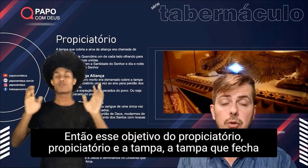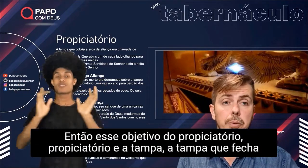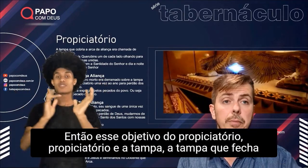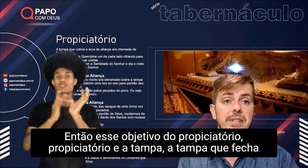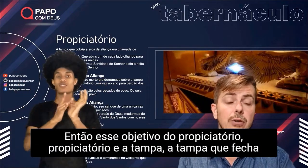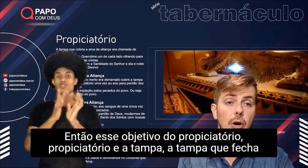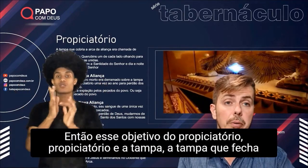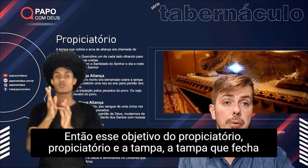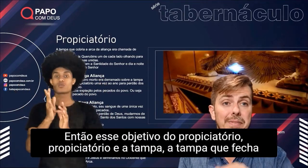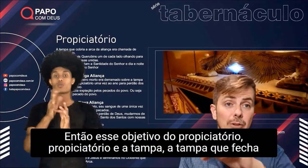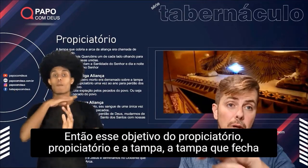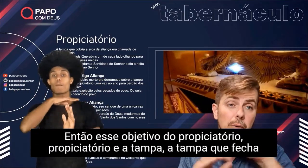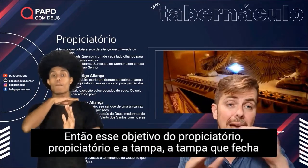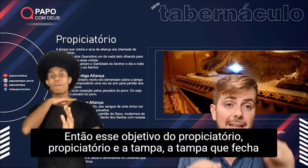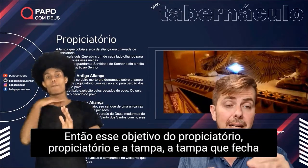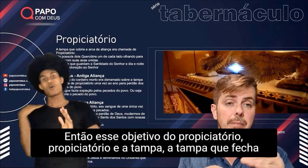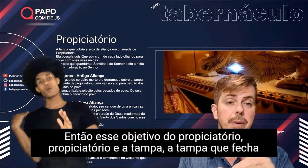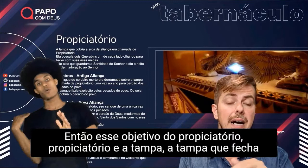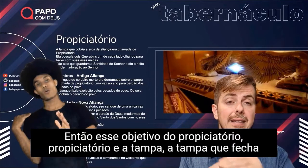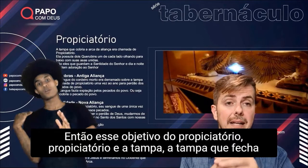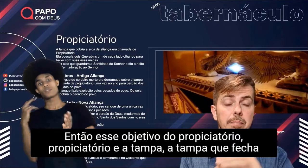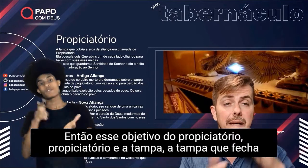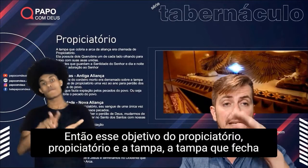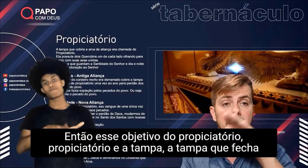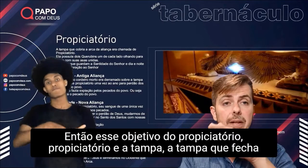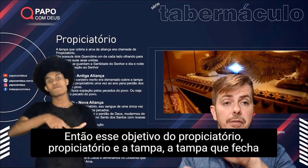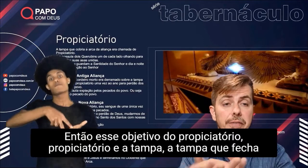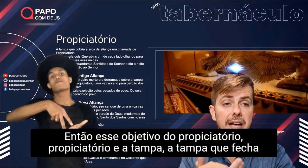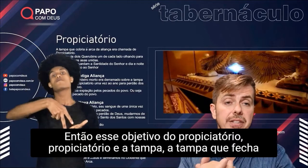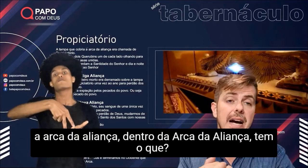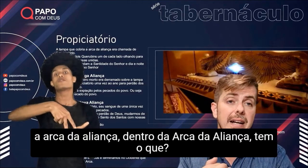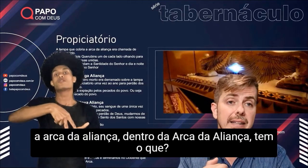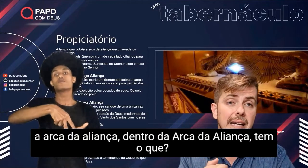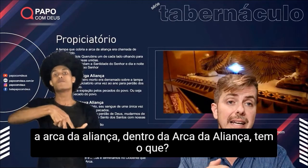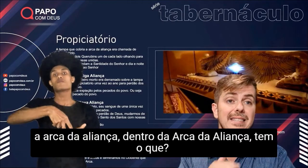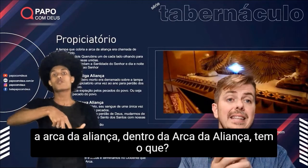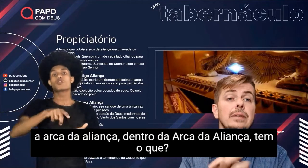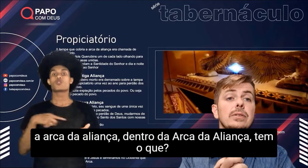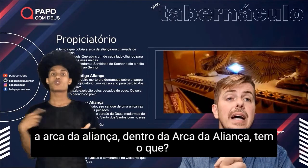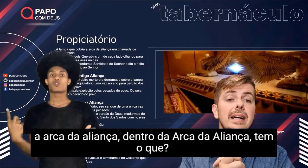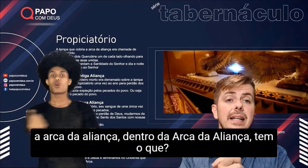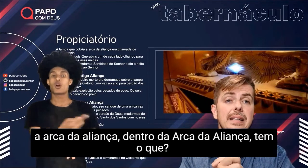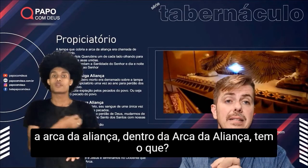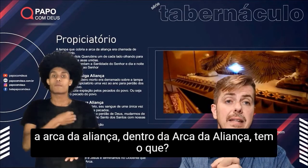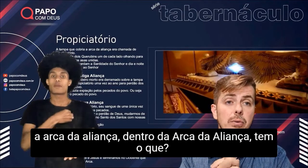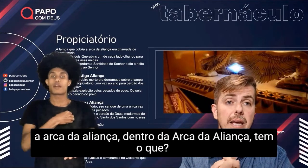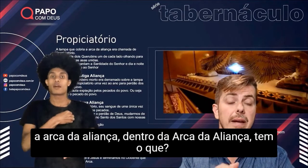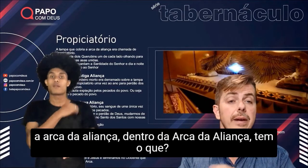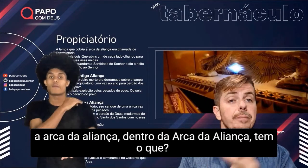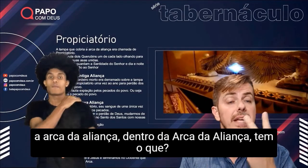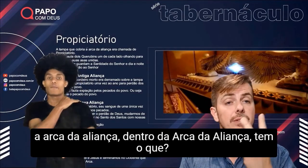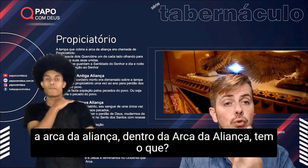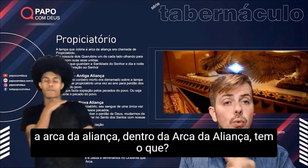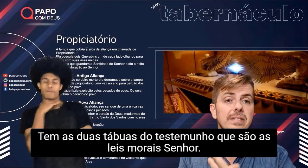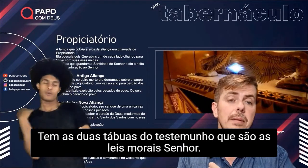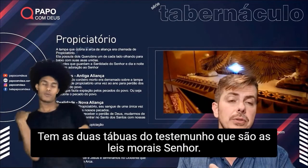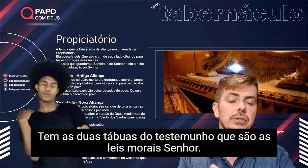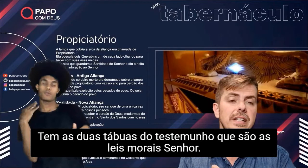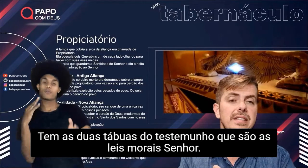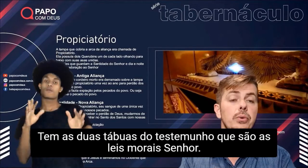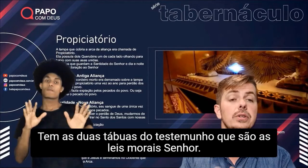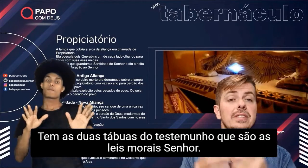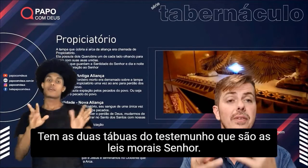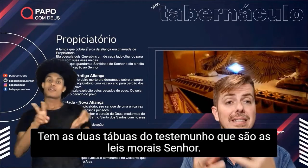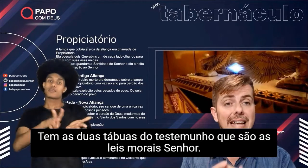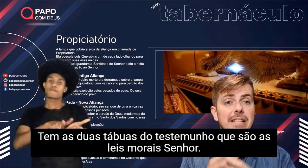o objetivo do propiciatório. O propiciatório é a tampa que fecha a Arca da Aliança. Dentro da Arca da Aliança tem o quê? Tem as duas tábuas